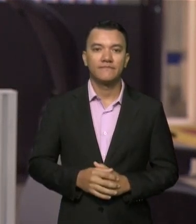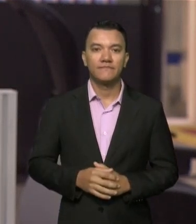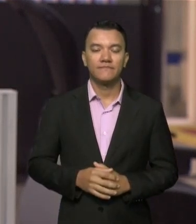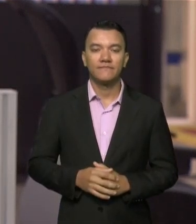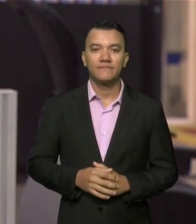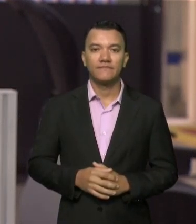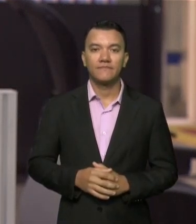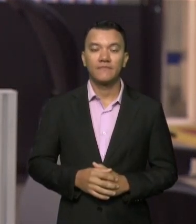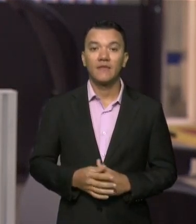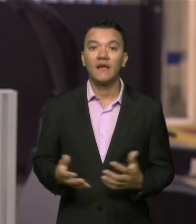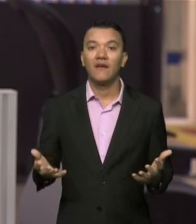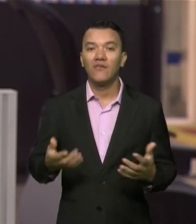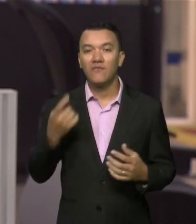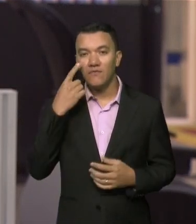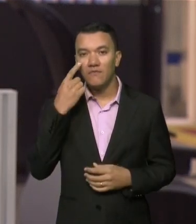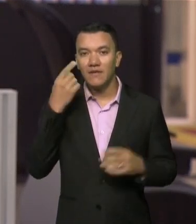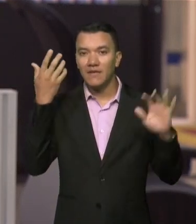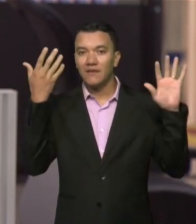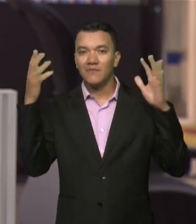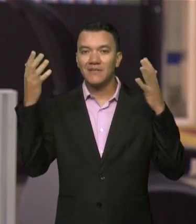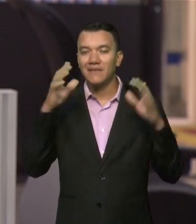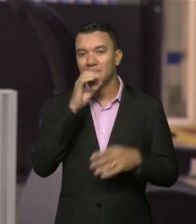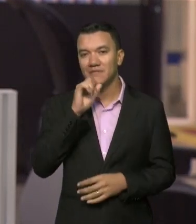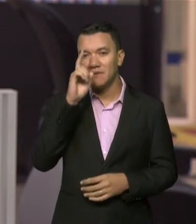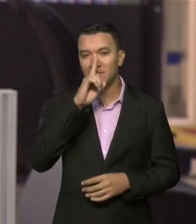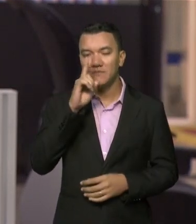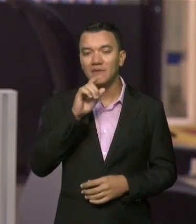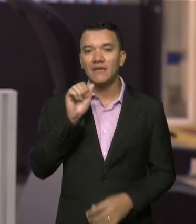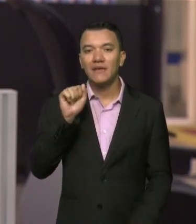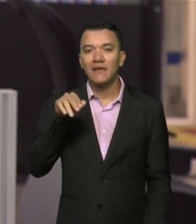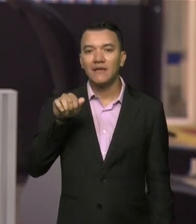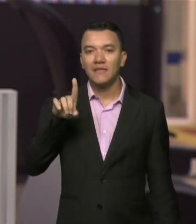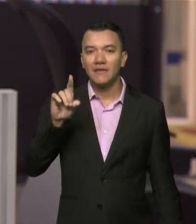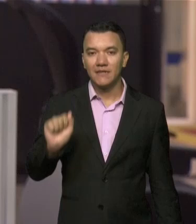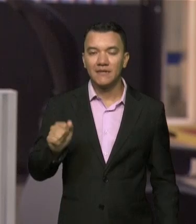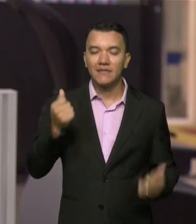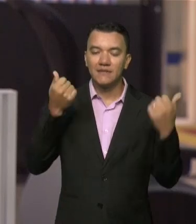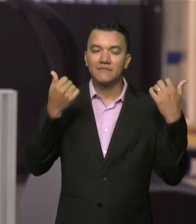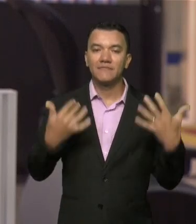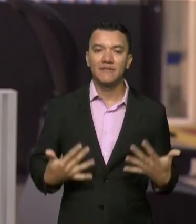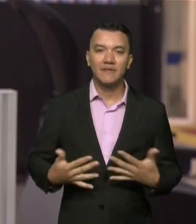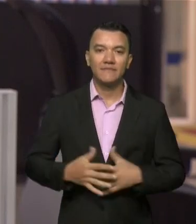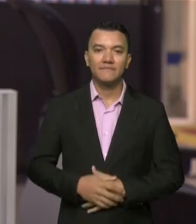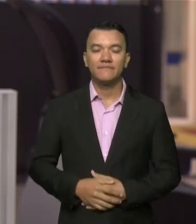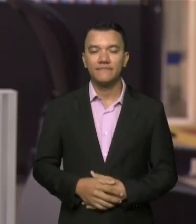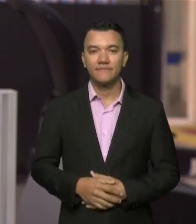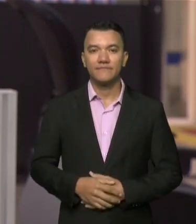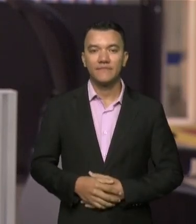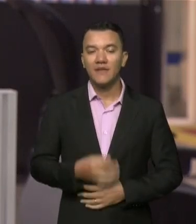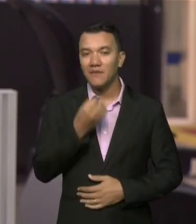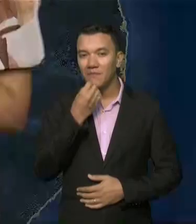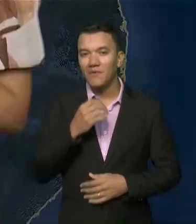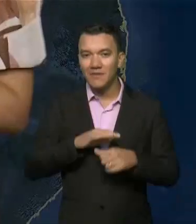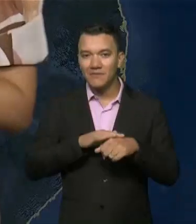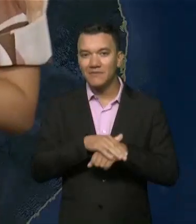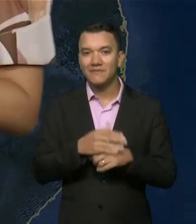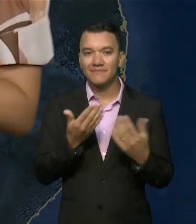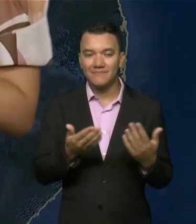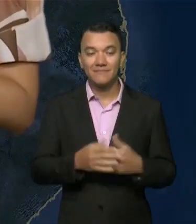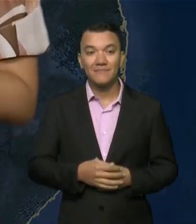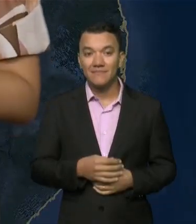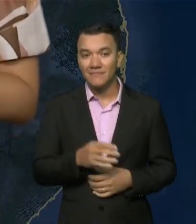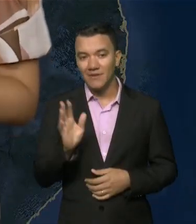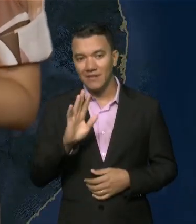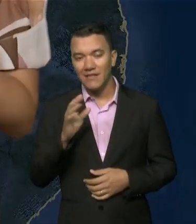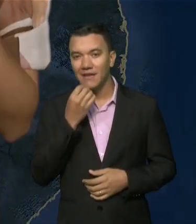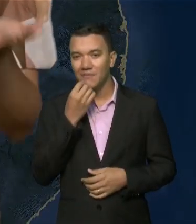E veja agora como fica o tempo no fim de semana. Ananda Fontenelle traz a previsão para os próximos dias. Boa noite, Ananda.